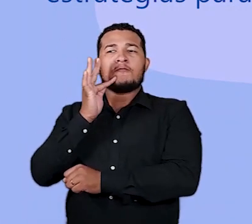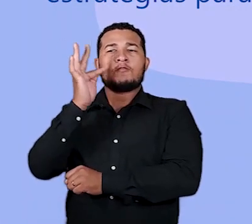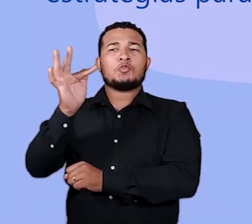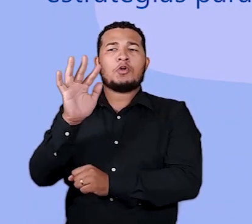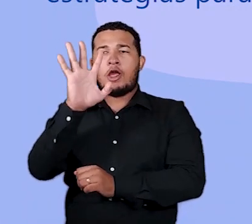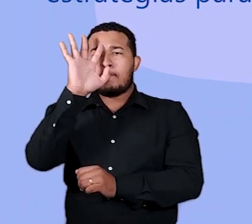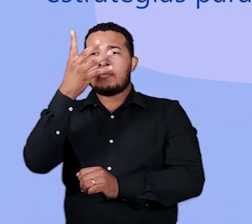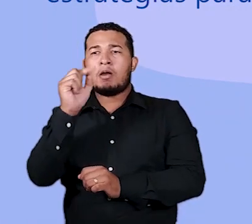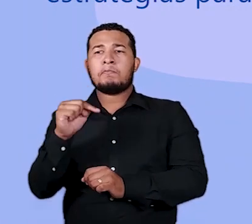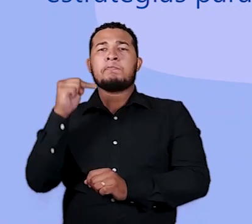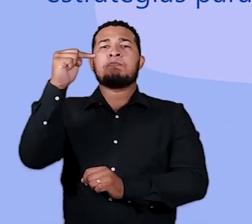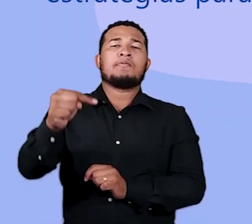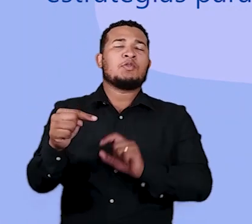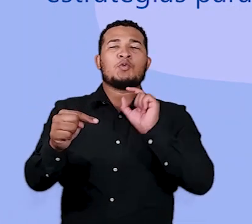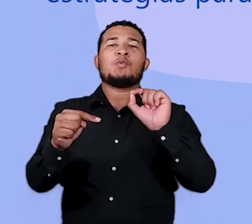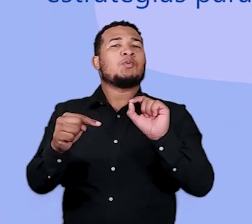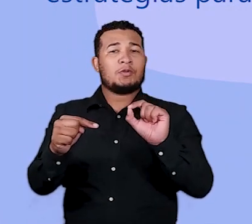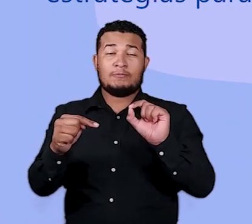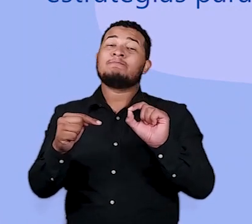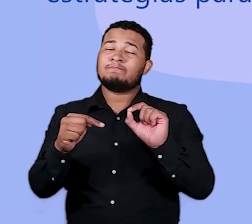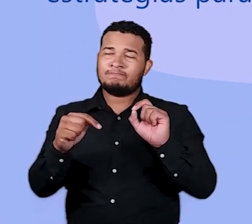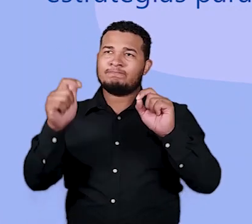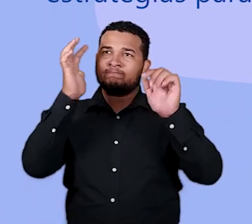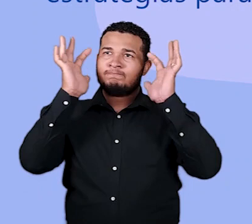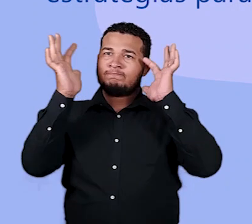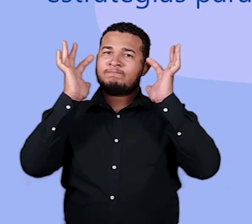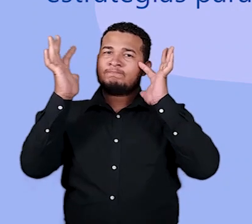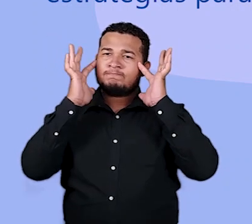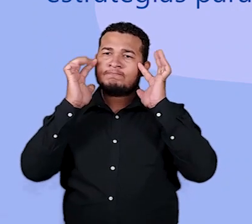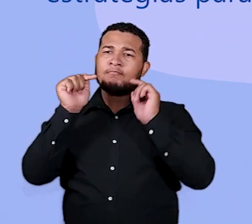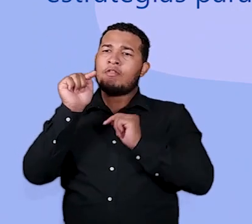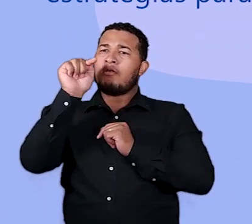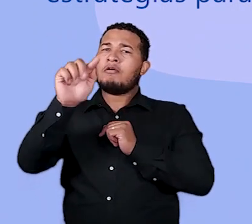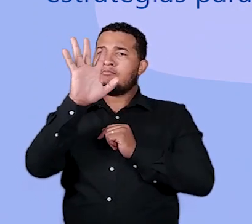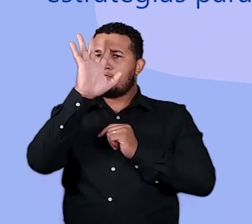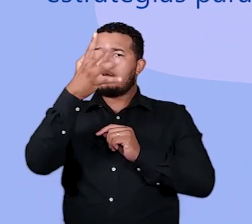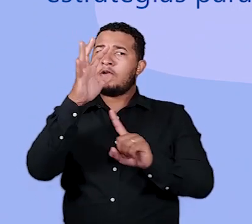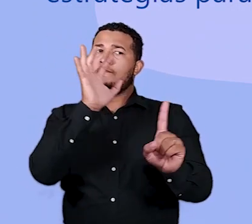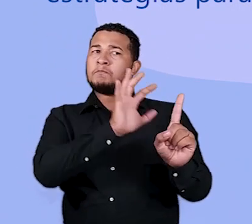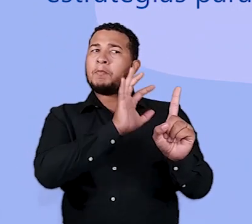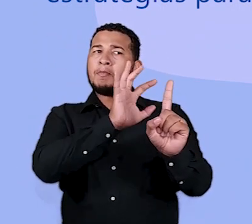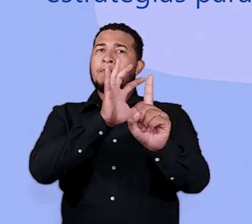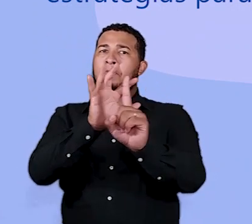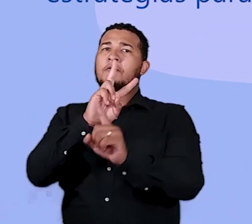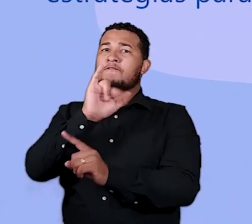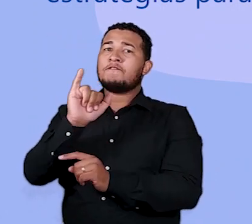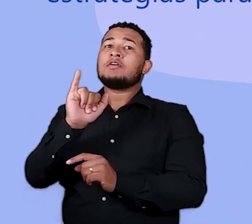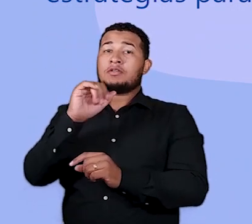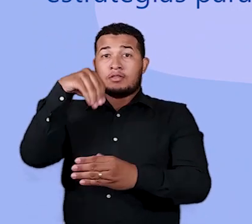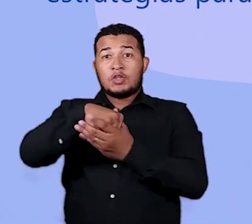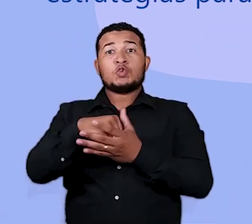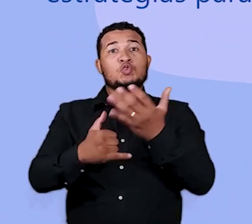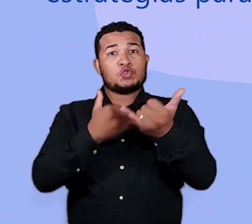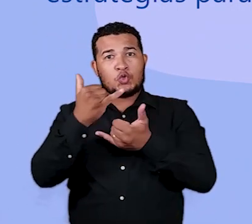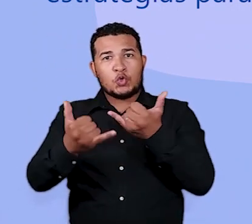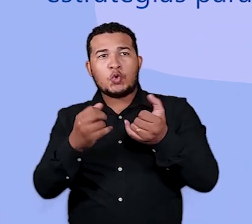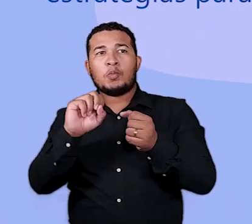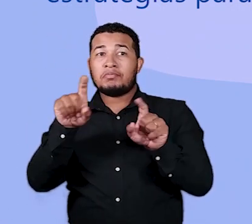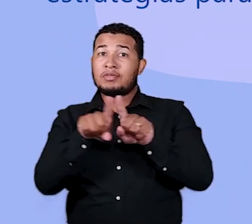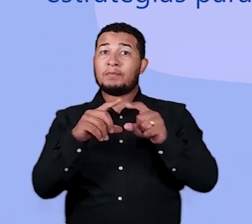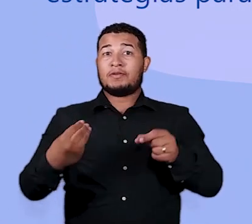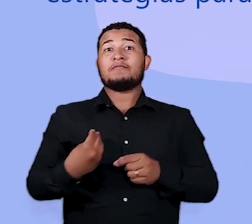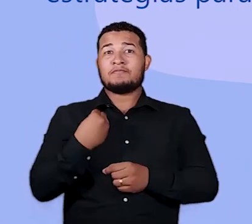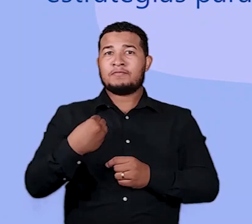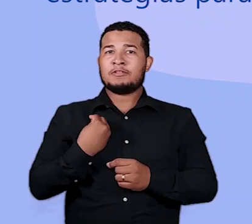vida, jogadas e atitudes, faz desse esporte uma das principais estratégias para combater os problemas contemporâneos